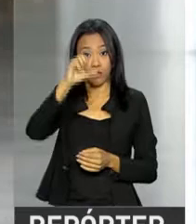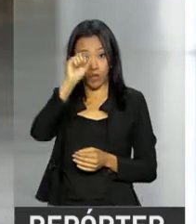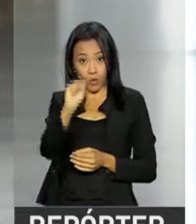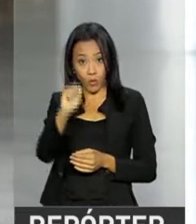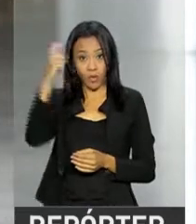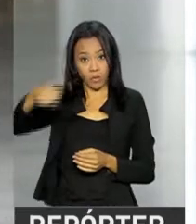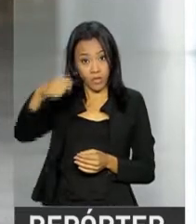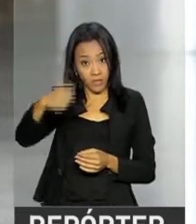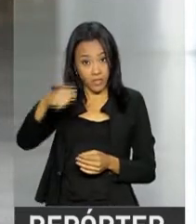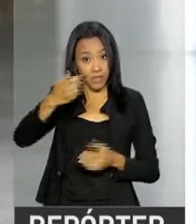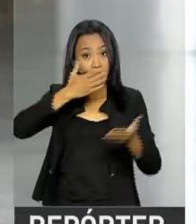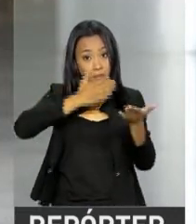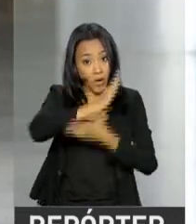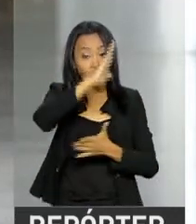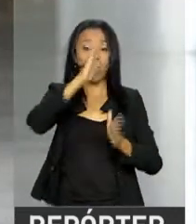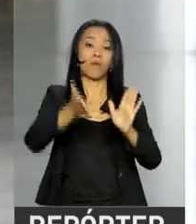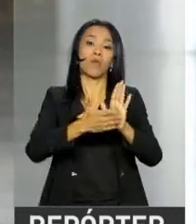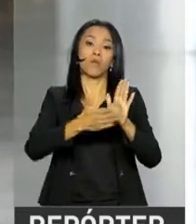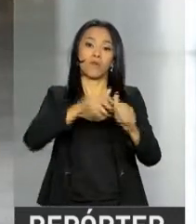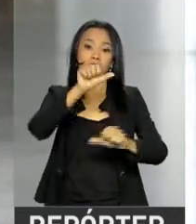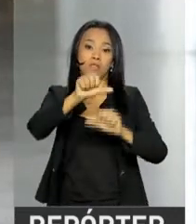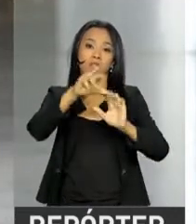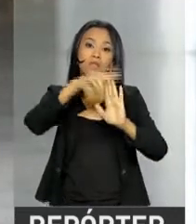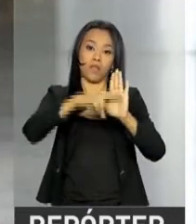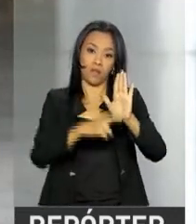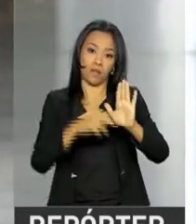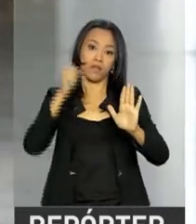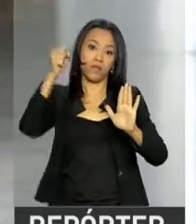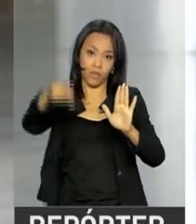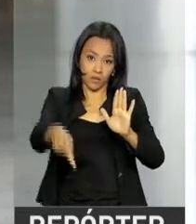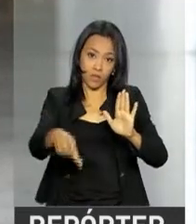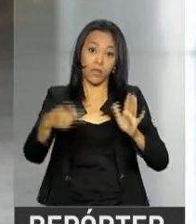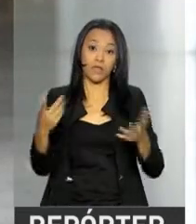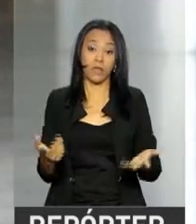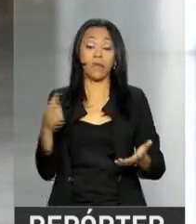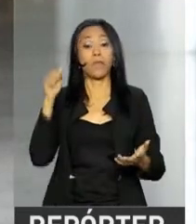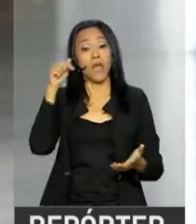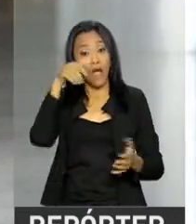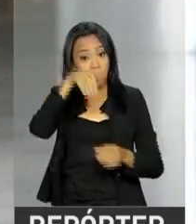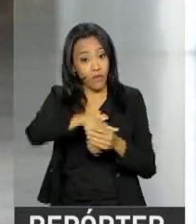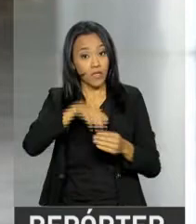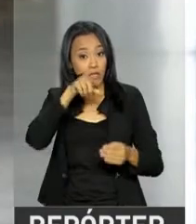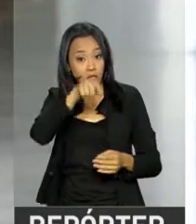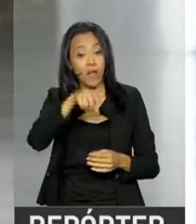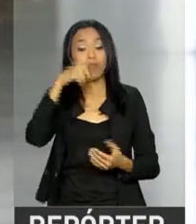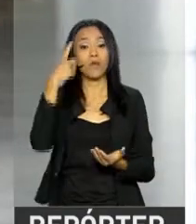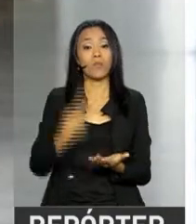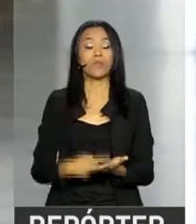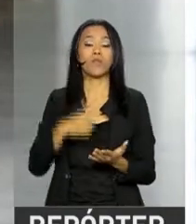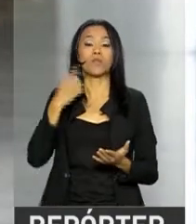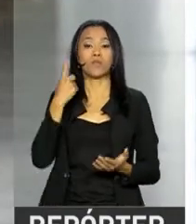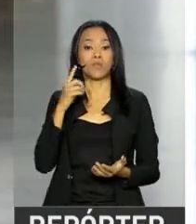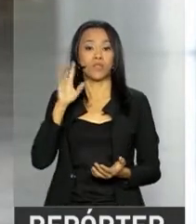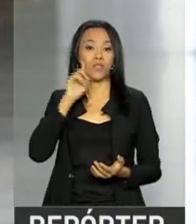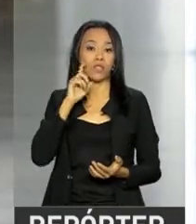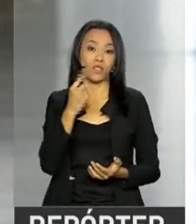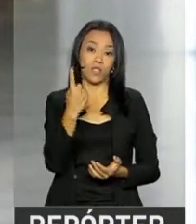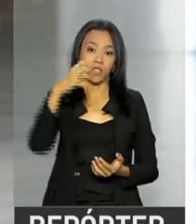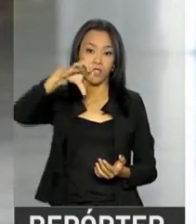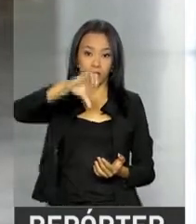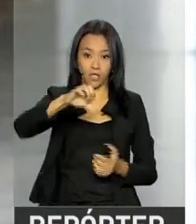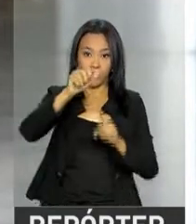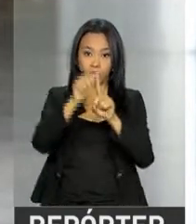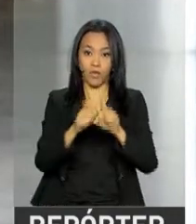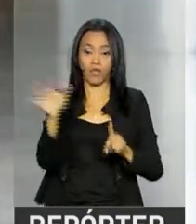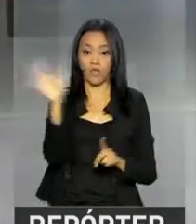para aprovar a reforma da previdência na câmara dos deputados a votação lá nessa casa está marcada para o dia 19 de fevereiro